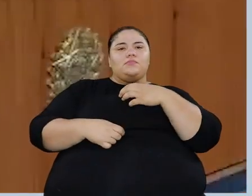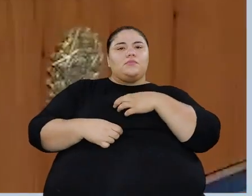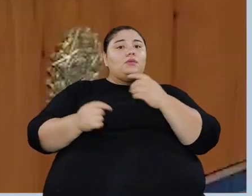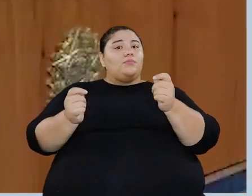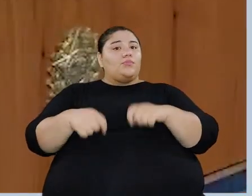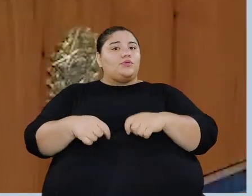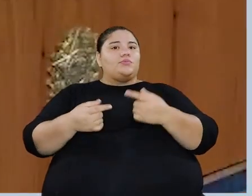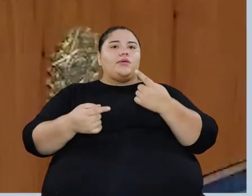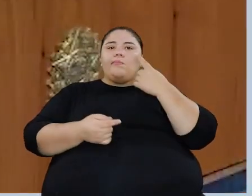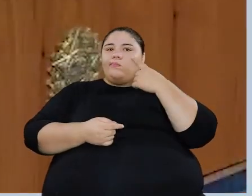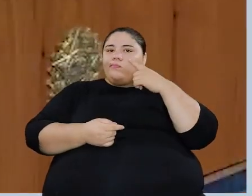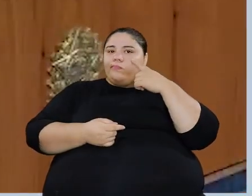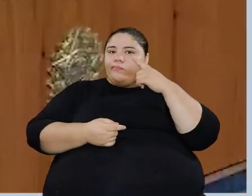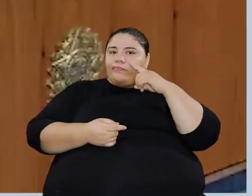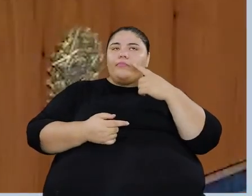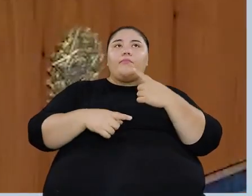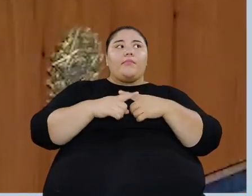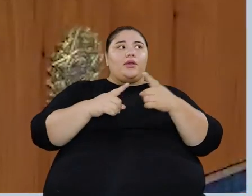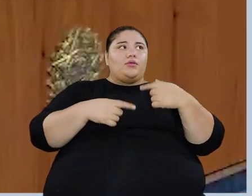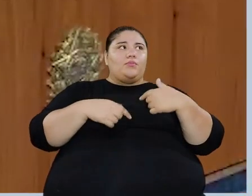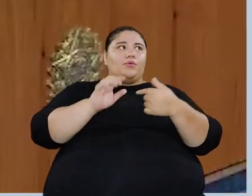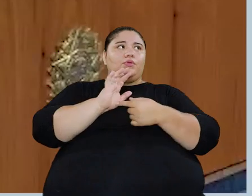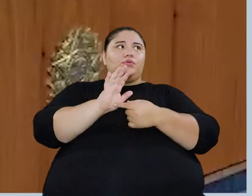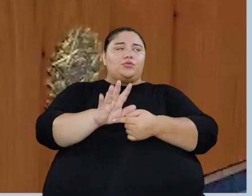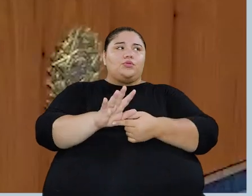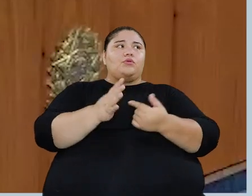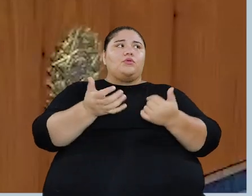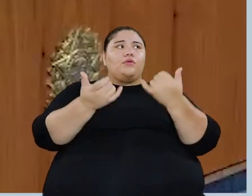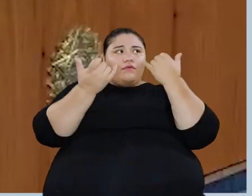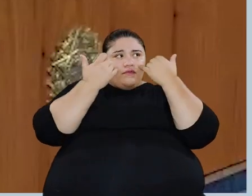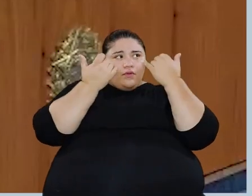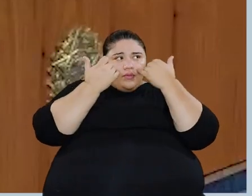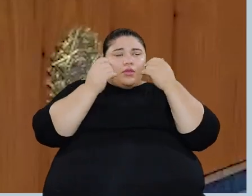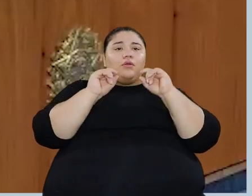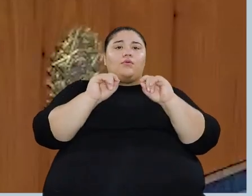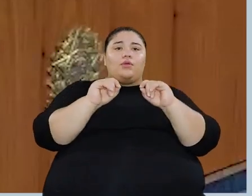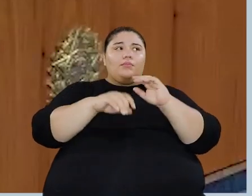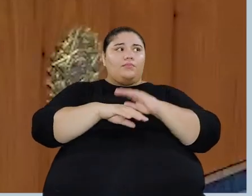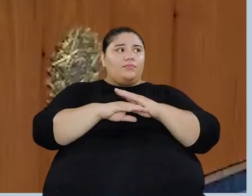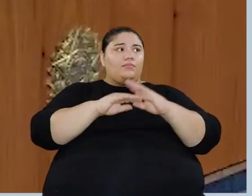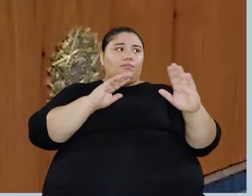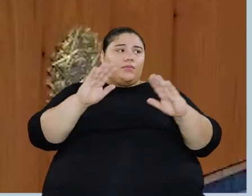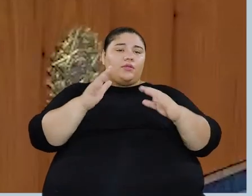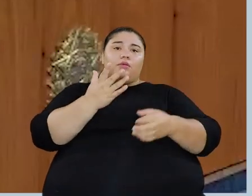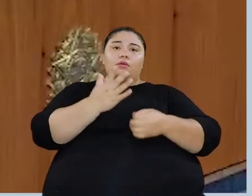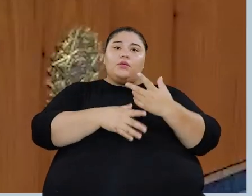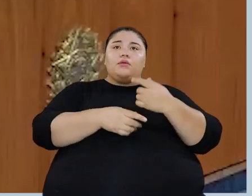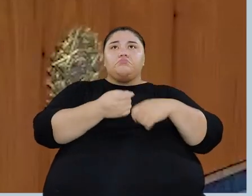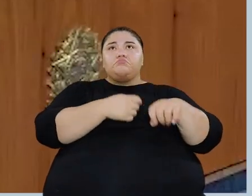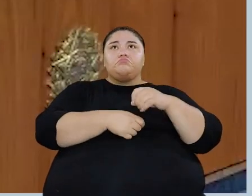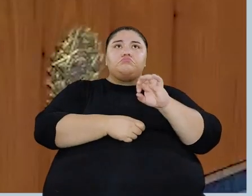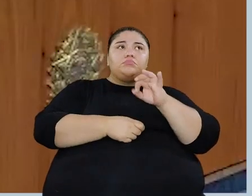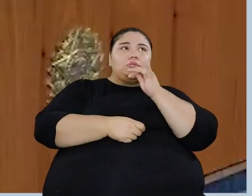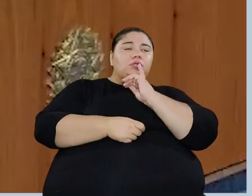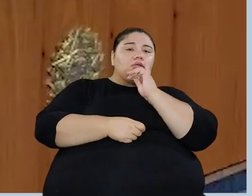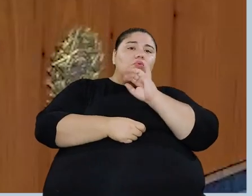sentido, na possibilidade de fraudes, porque eu posso informar devidamente dados, para isso gerar um crédito e eu